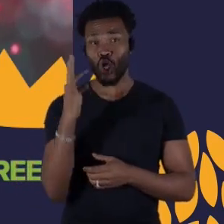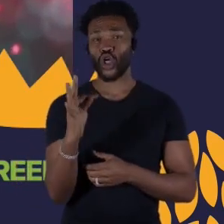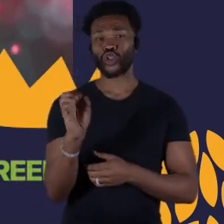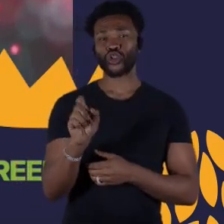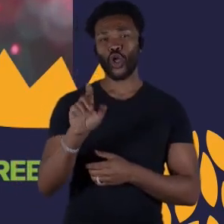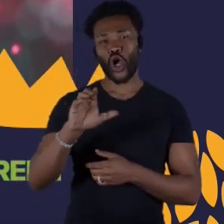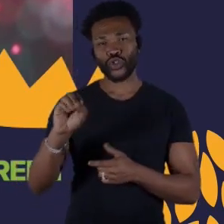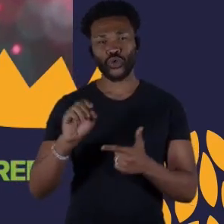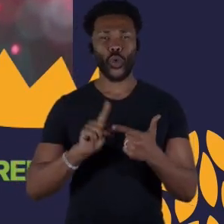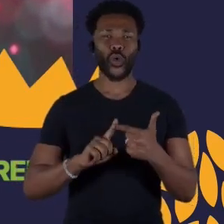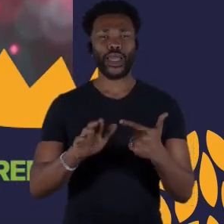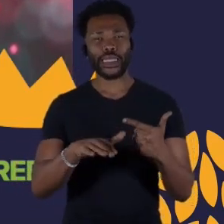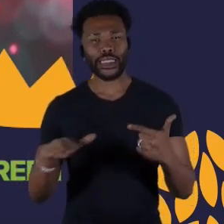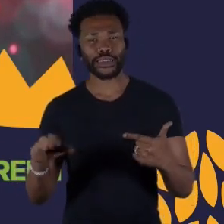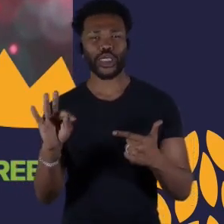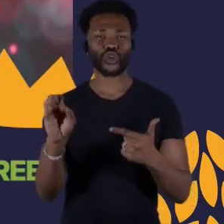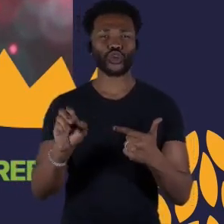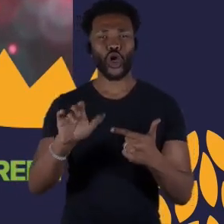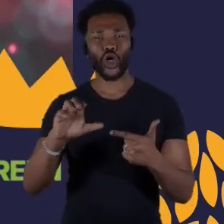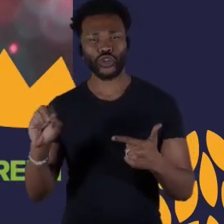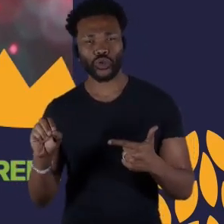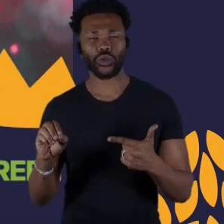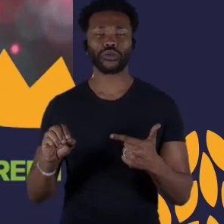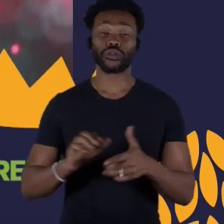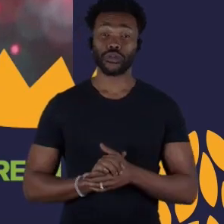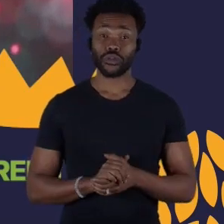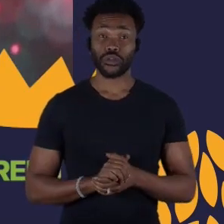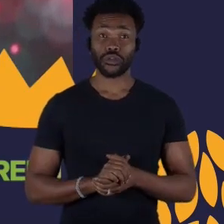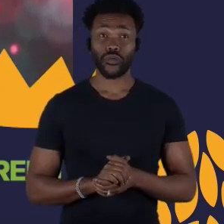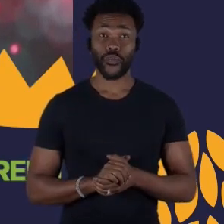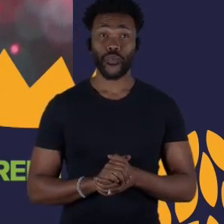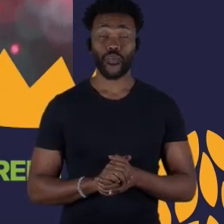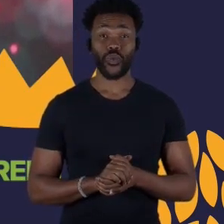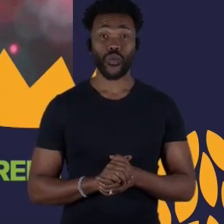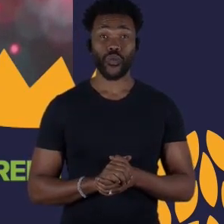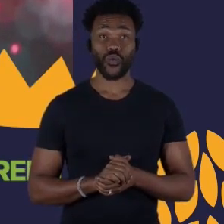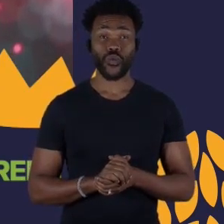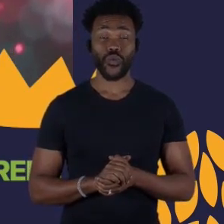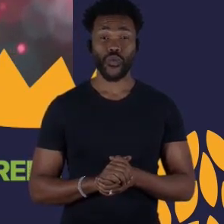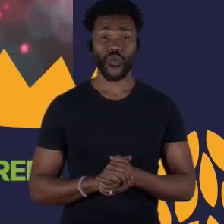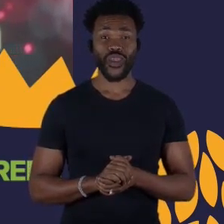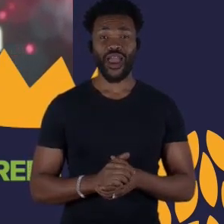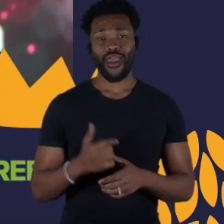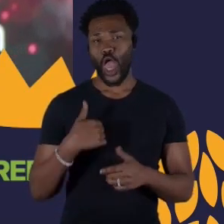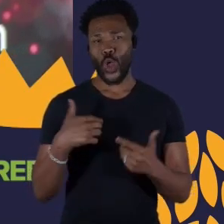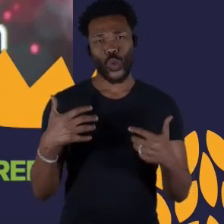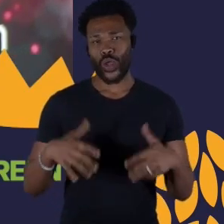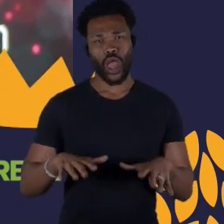crianças intoxicadas. Queremos isso nós. Eu não